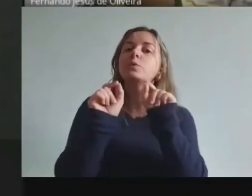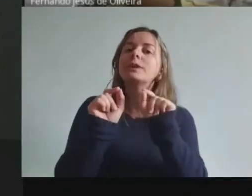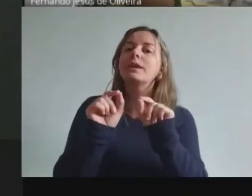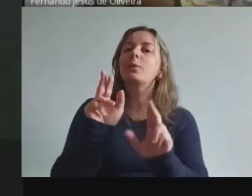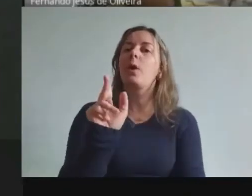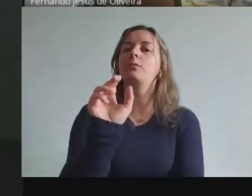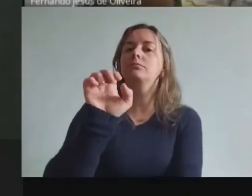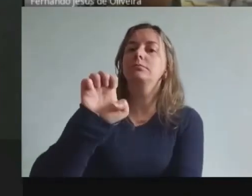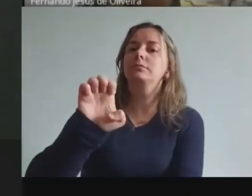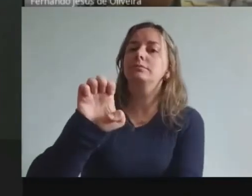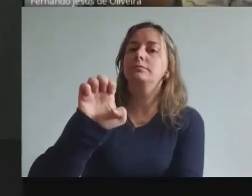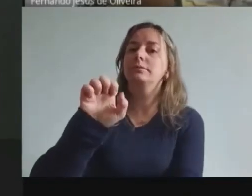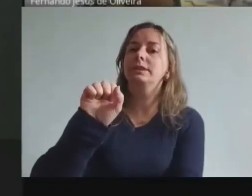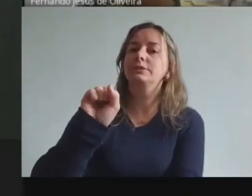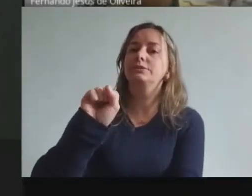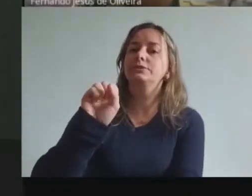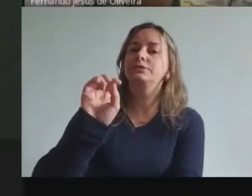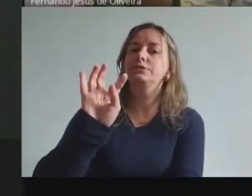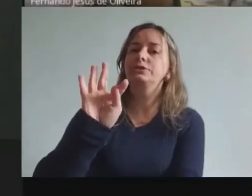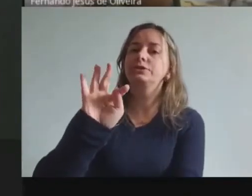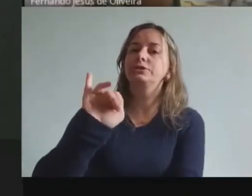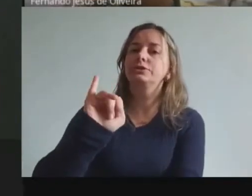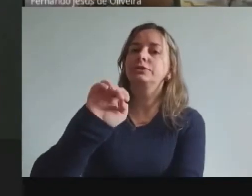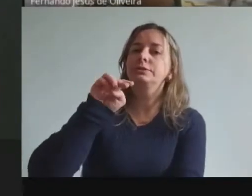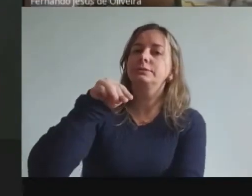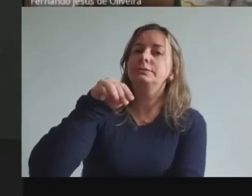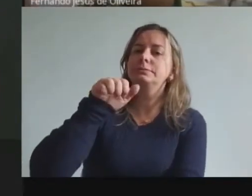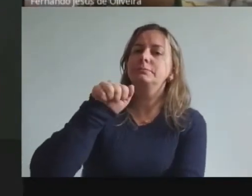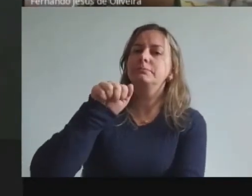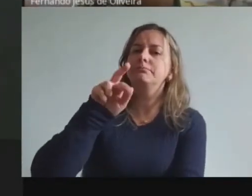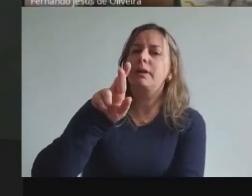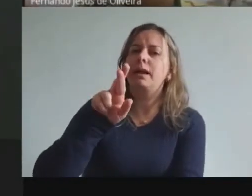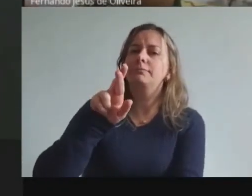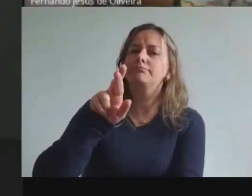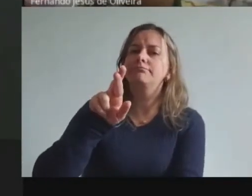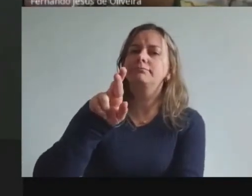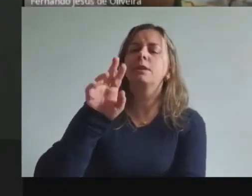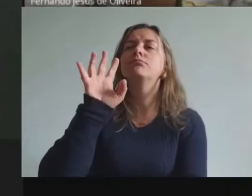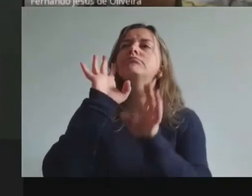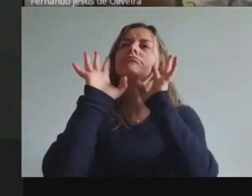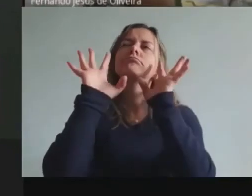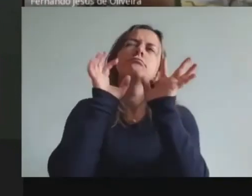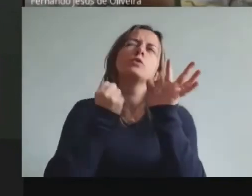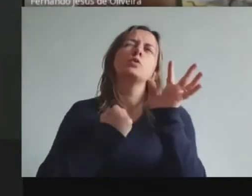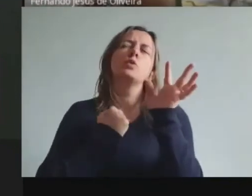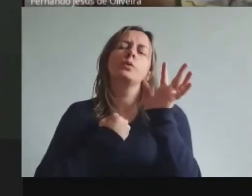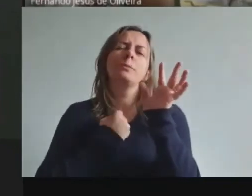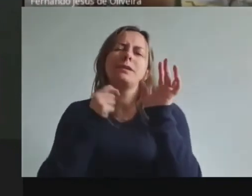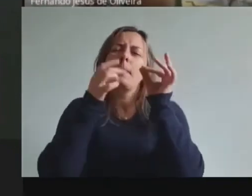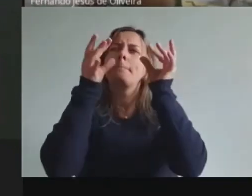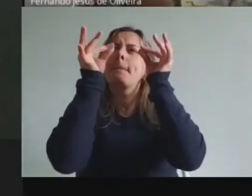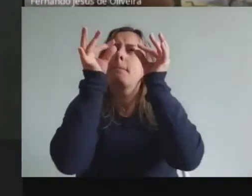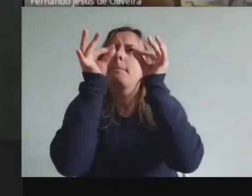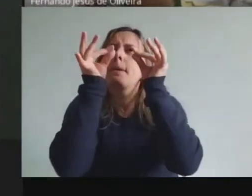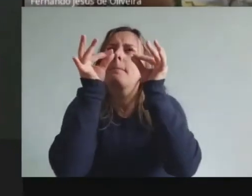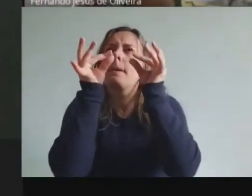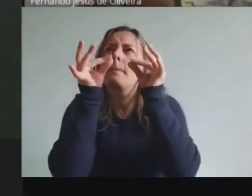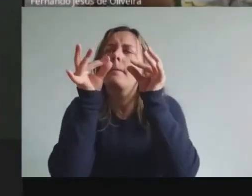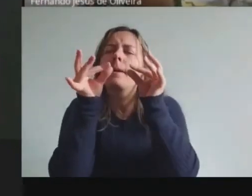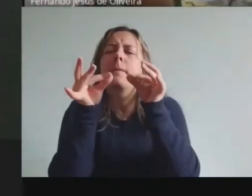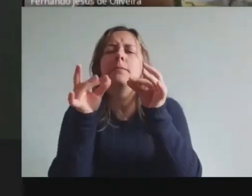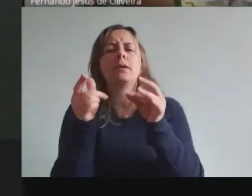gente estimar, né? Mais ou menos, ter uma ideia do número, sem ter que ter todos os detalhes desse